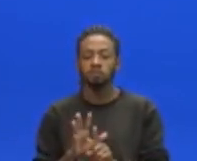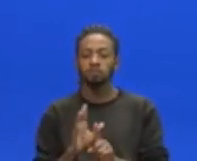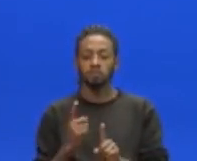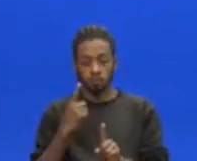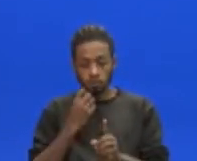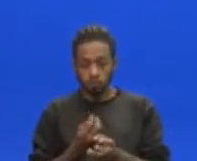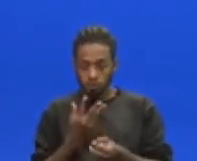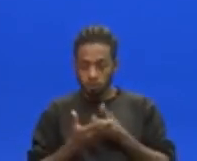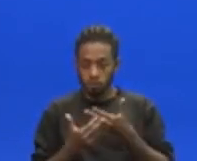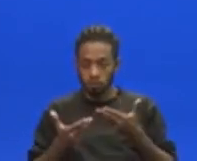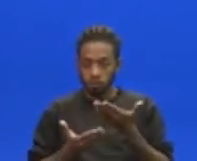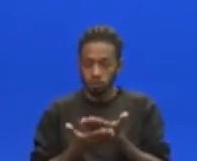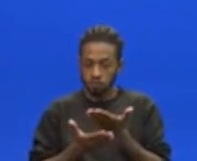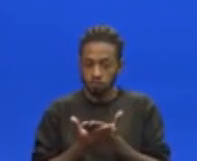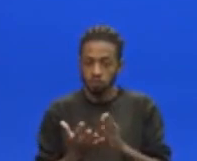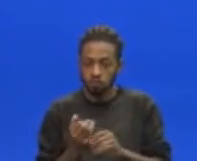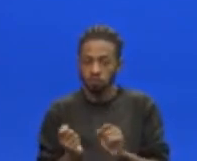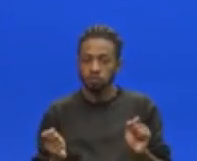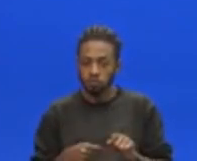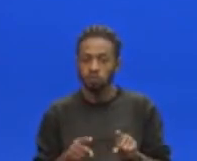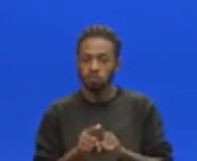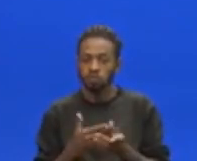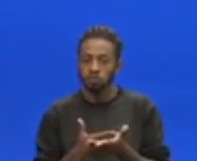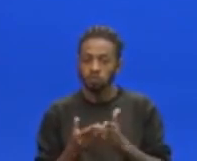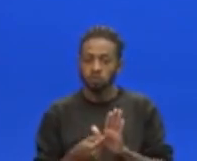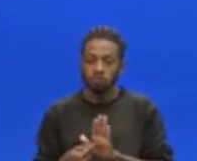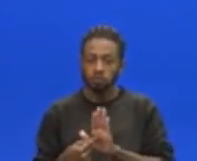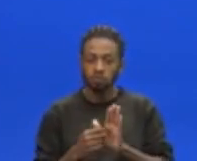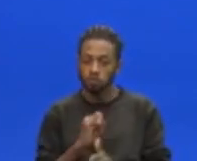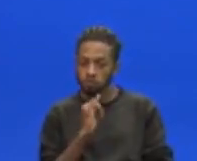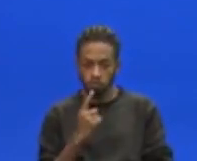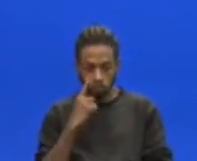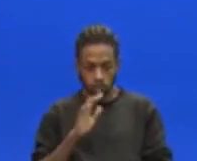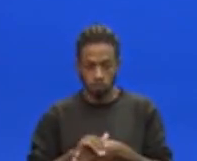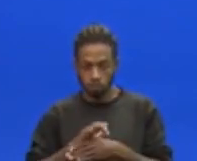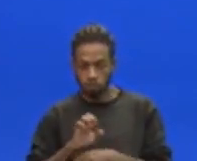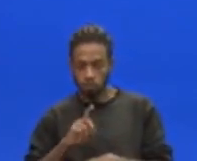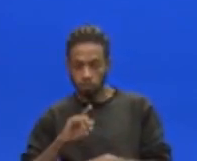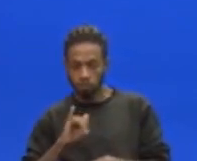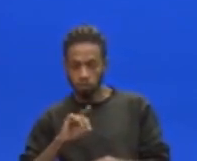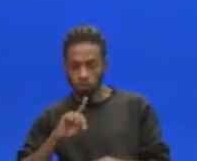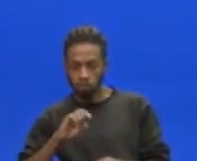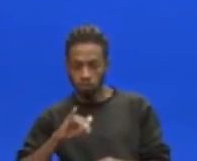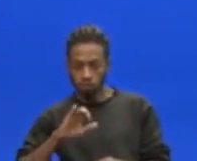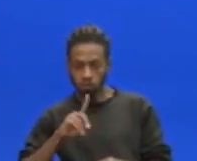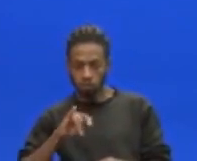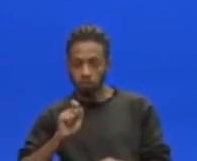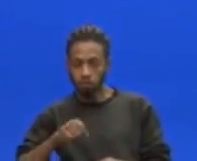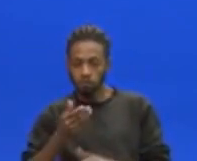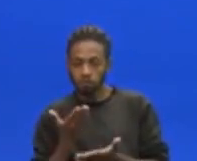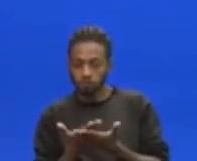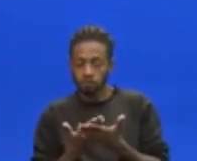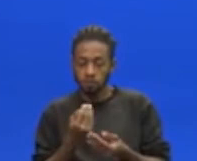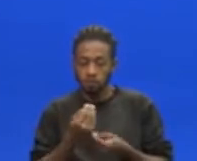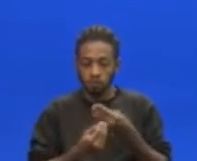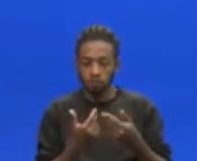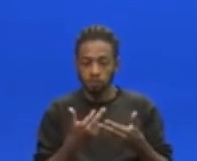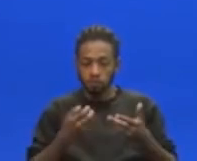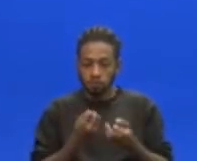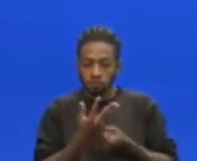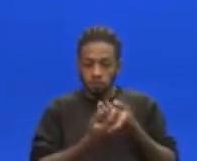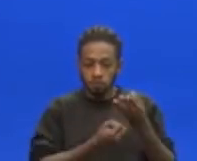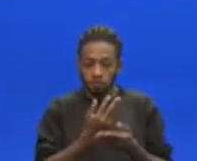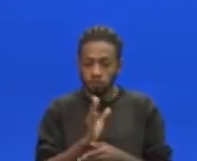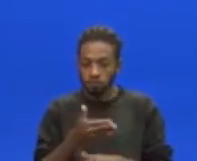dados estatísticos, John Grant começa a mostrar que a epidemiologia pode ser estudada também através de informações